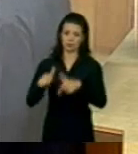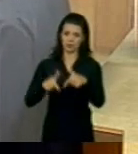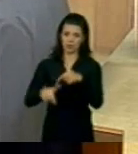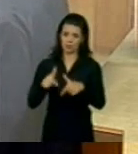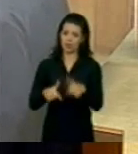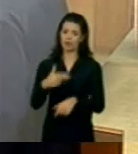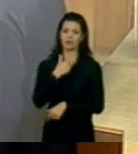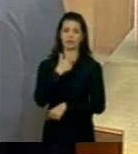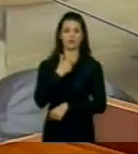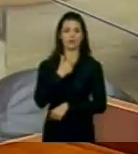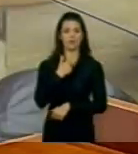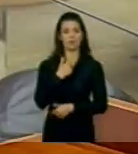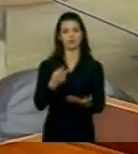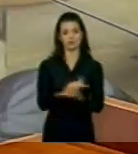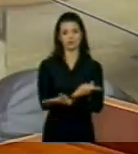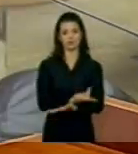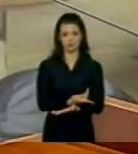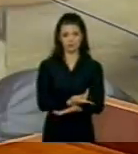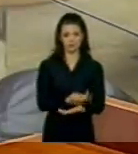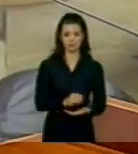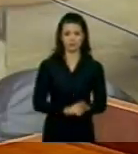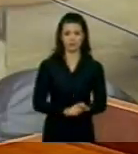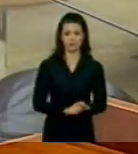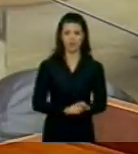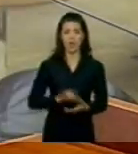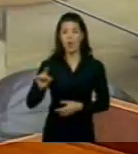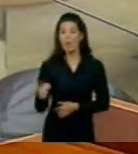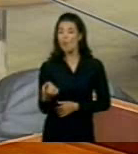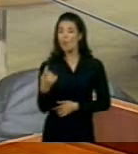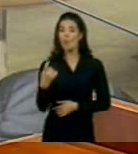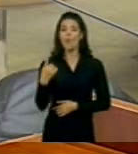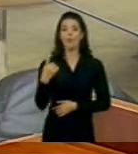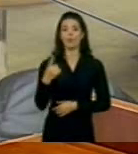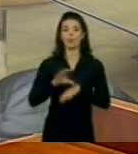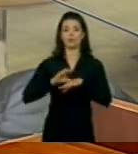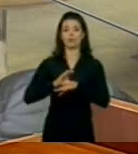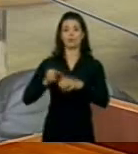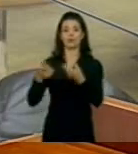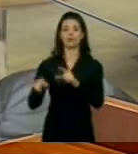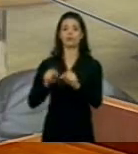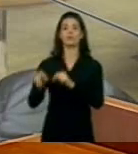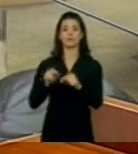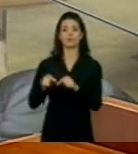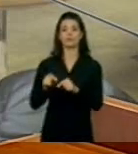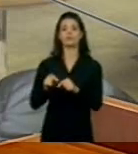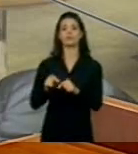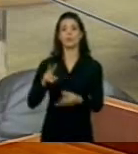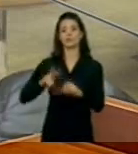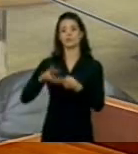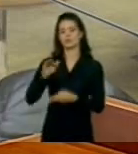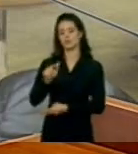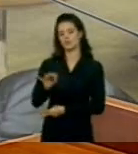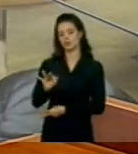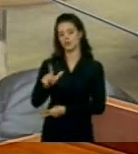pode ser aplicado contra o parlamentar, ressalvada a única exceção quista pelo Constituinte. Qual é a exceção? A prisão em flagrante por